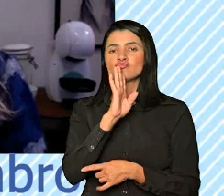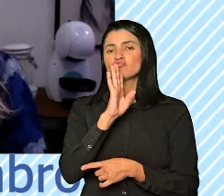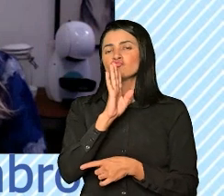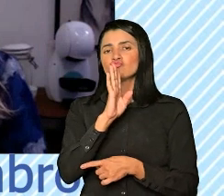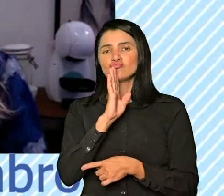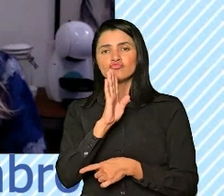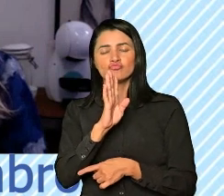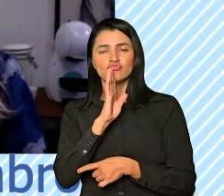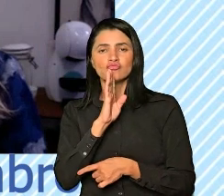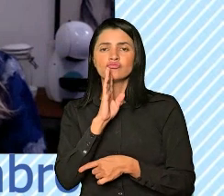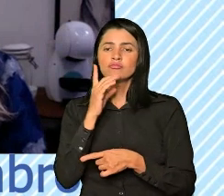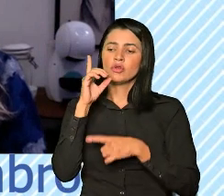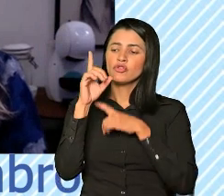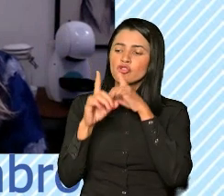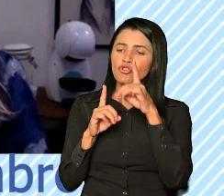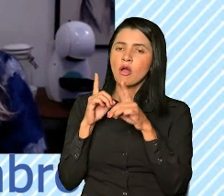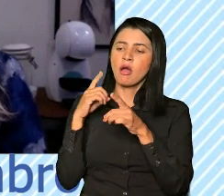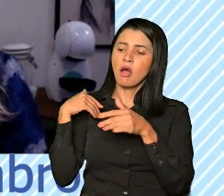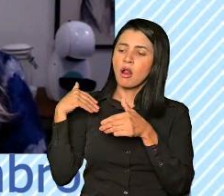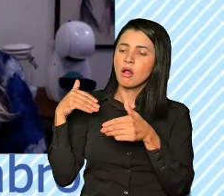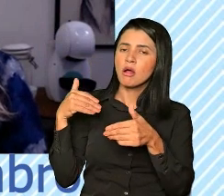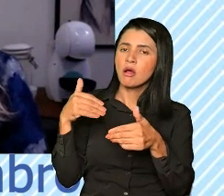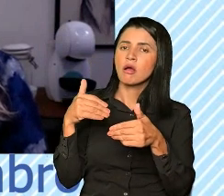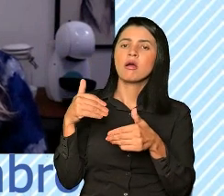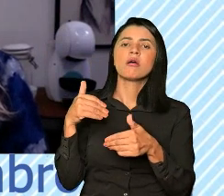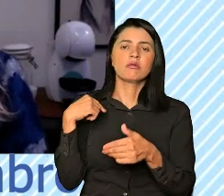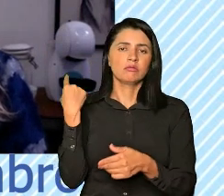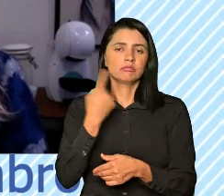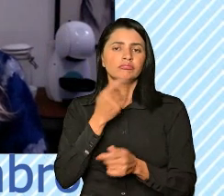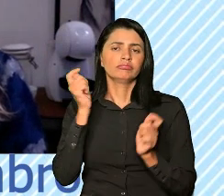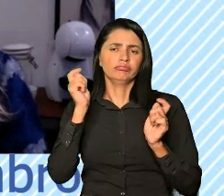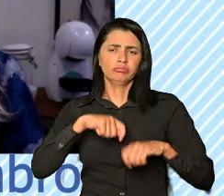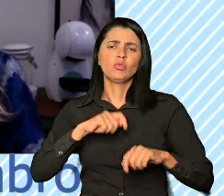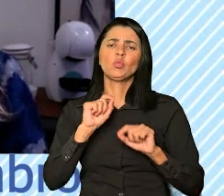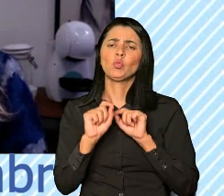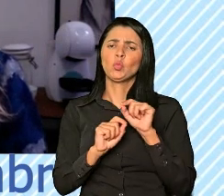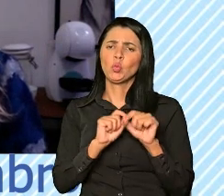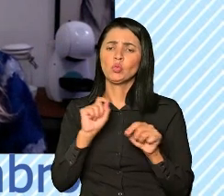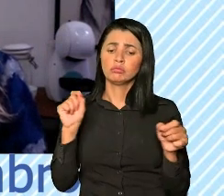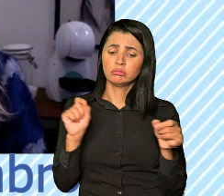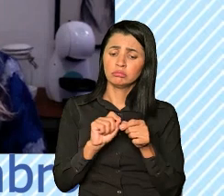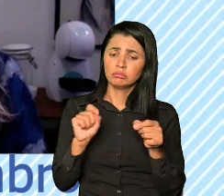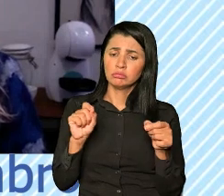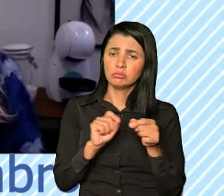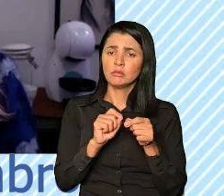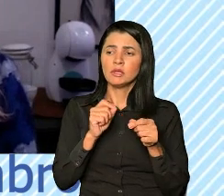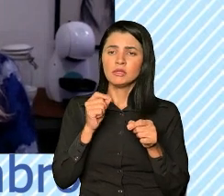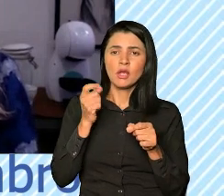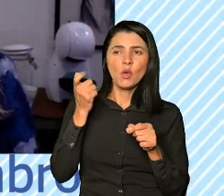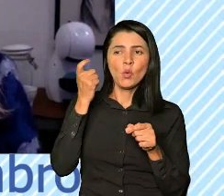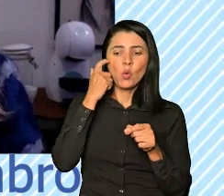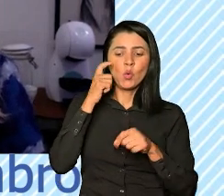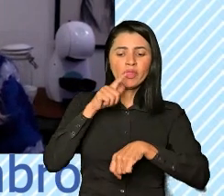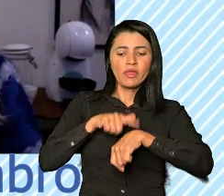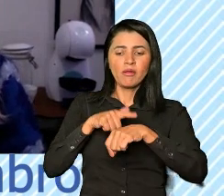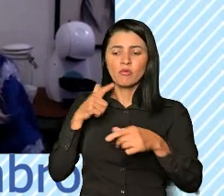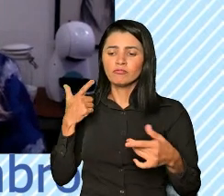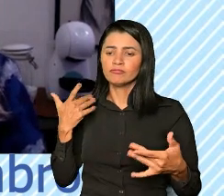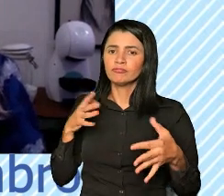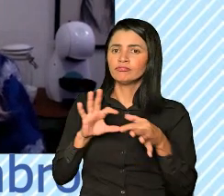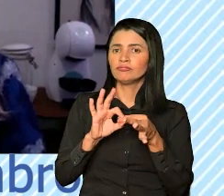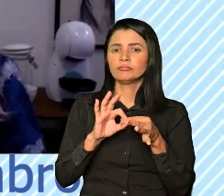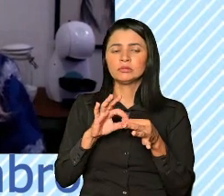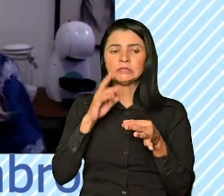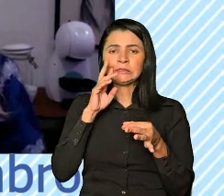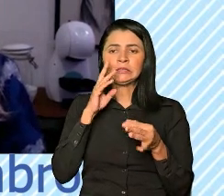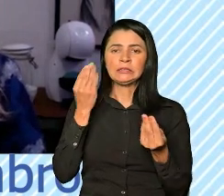diálogos intercronológicos, por assim dizer, a gente tem a possibilidade de fazer uma inserção temporal e entender essa